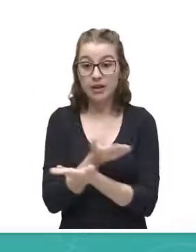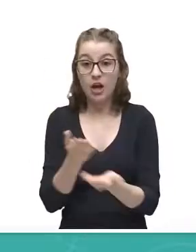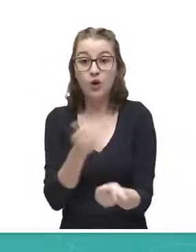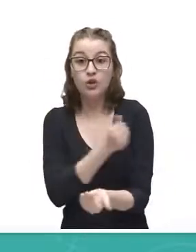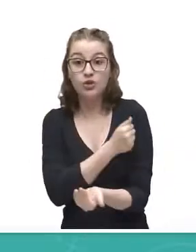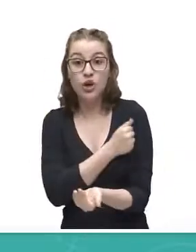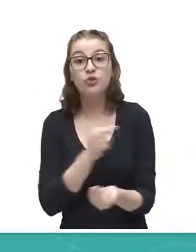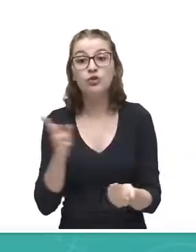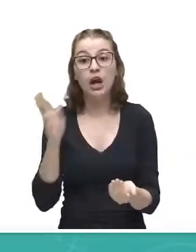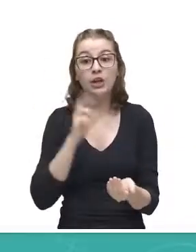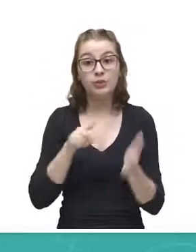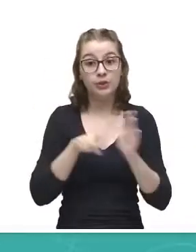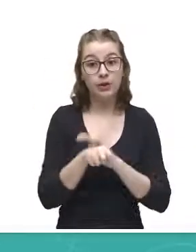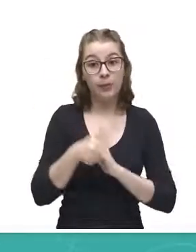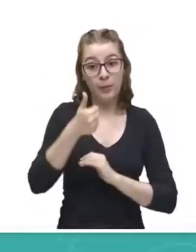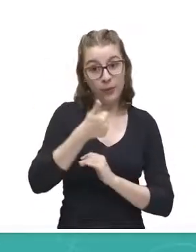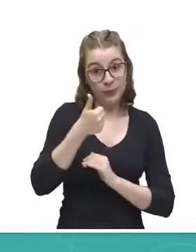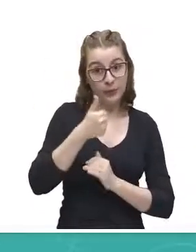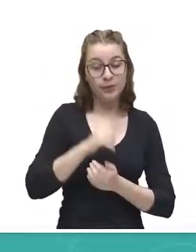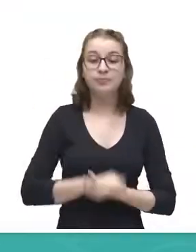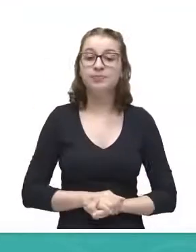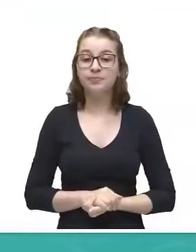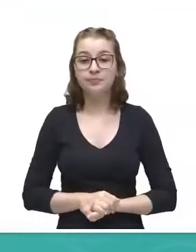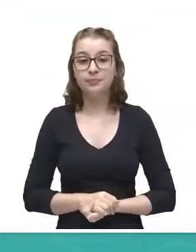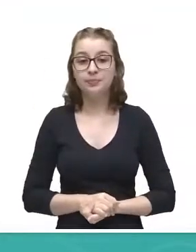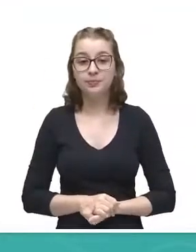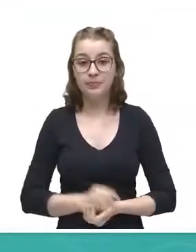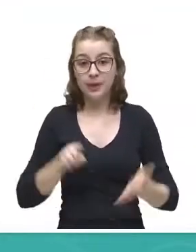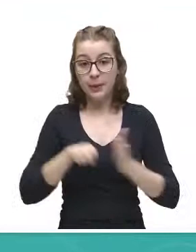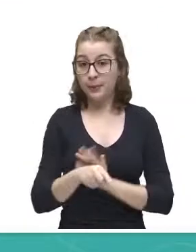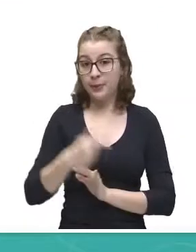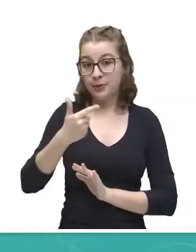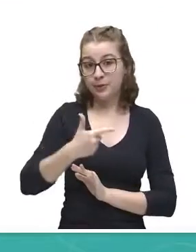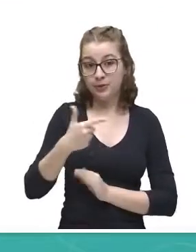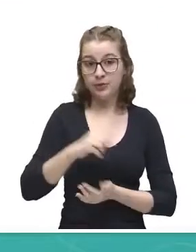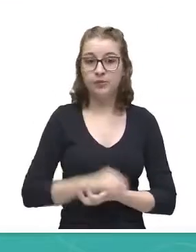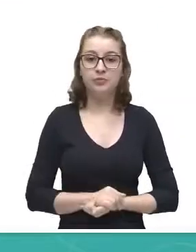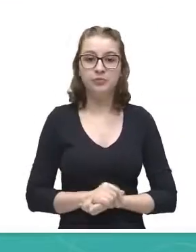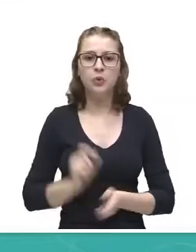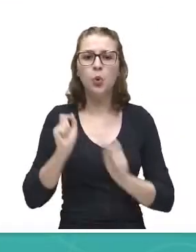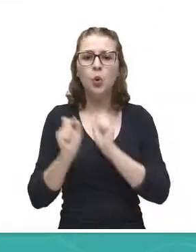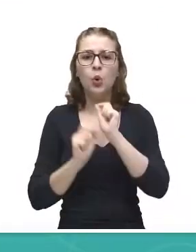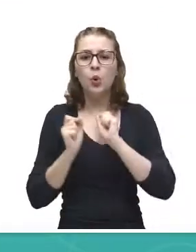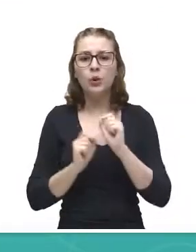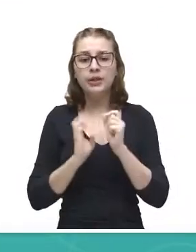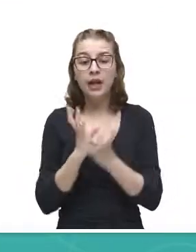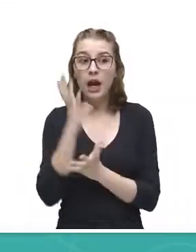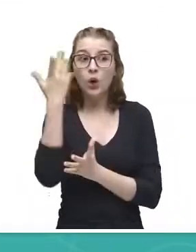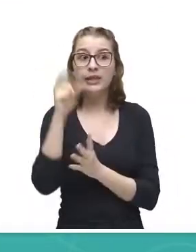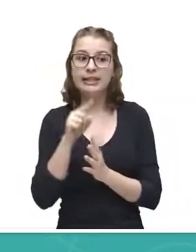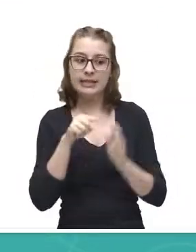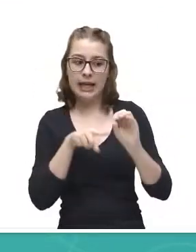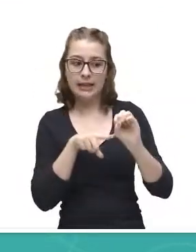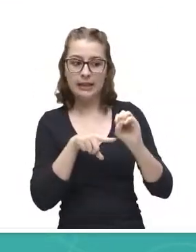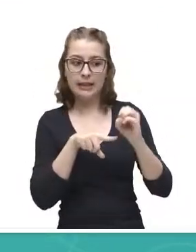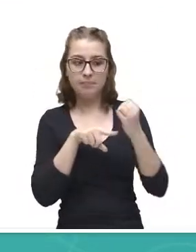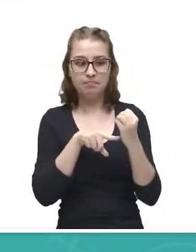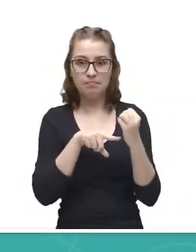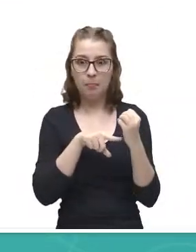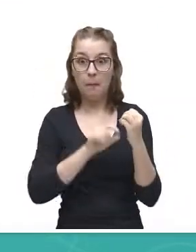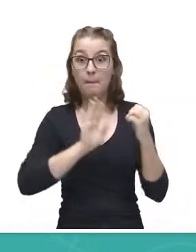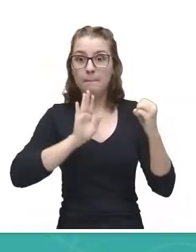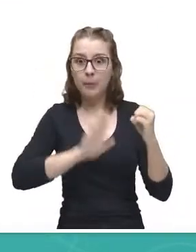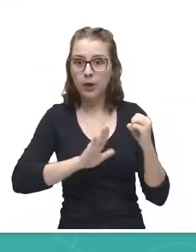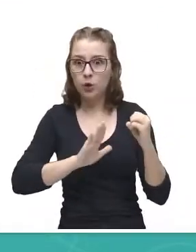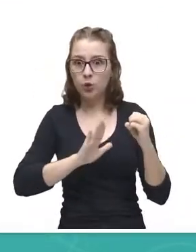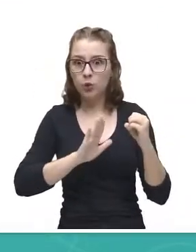primeira questão. E na segunda questão, vamos lá verificar o que aconteceria se a Terra ela parasse de